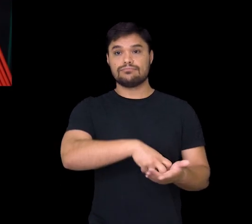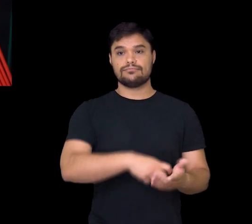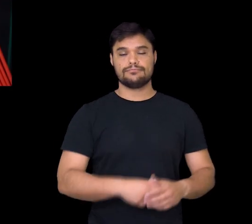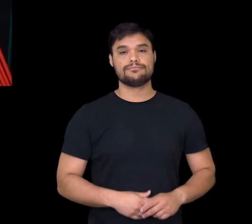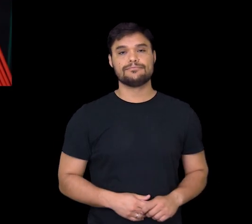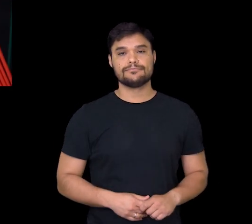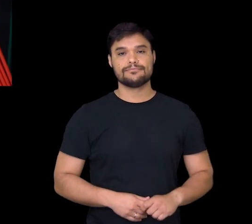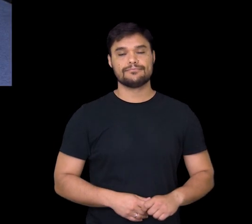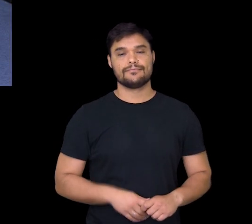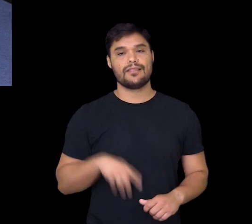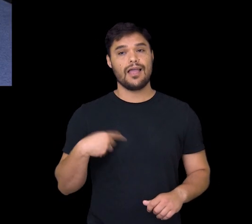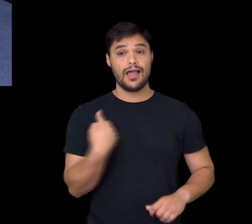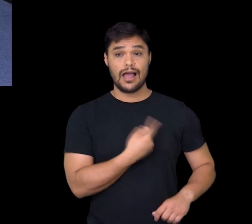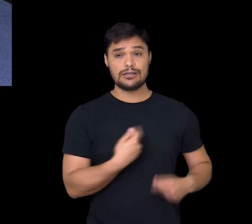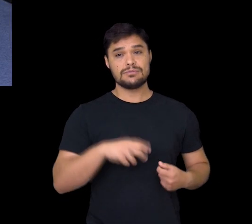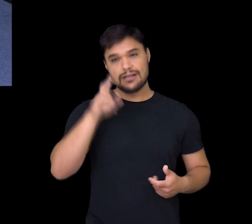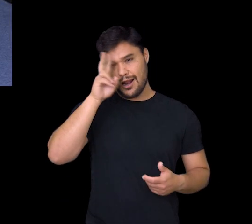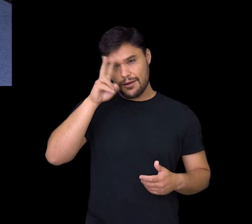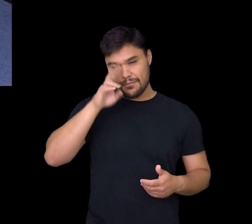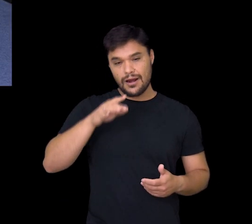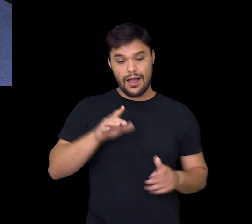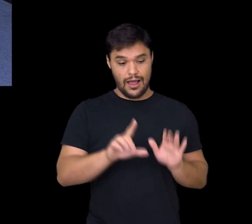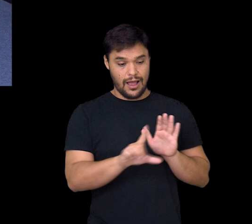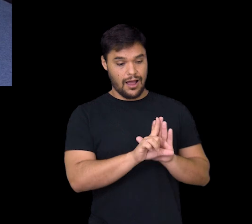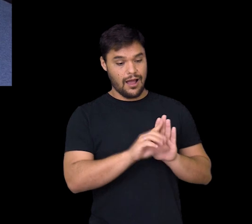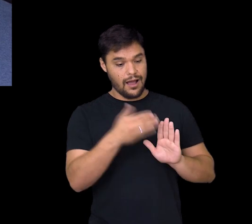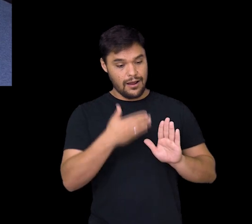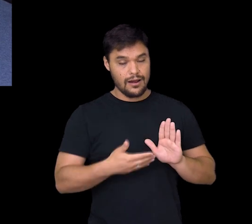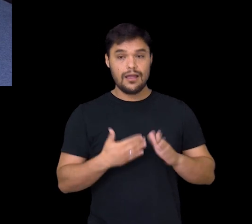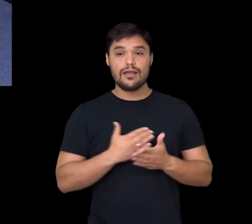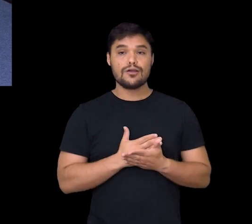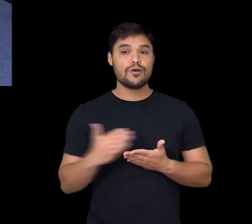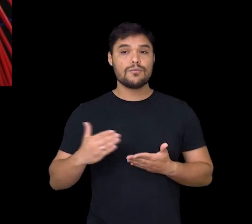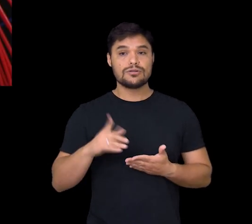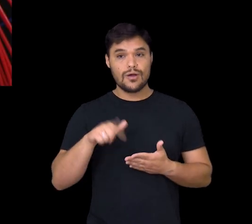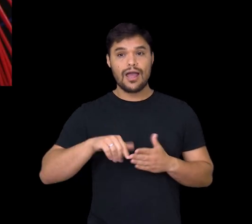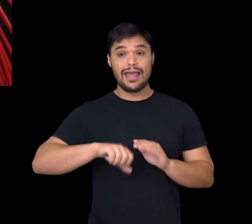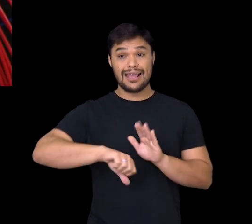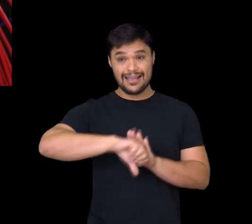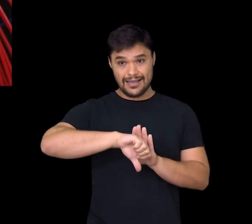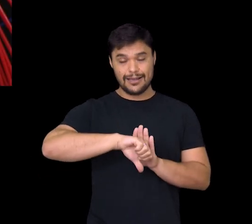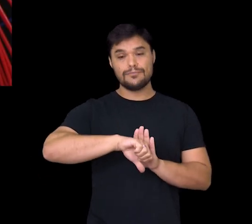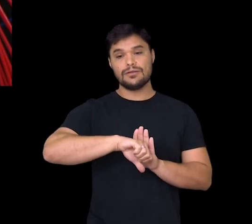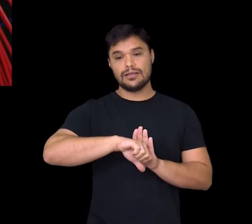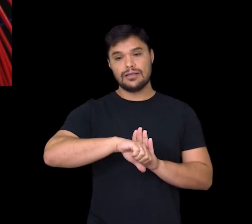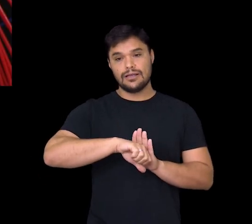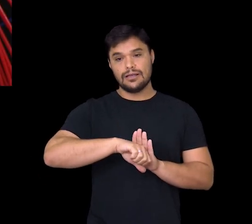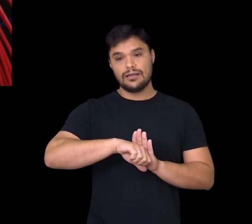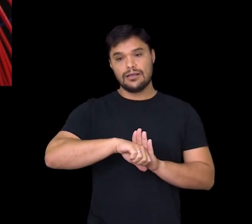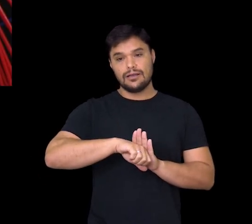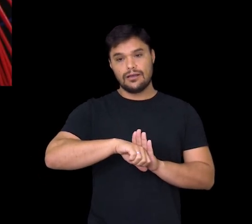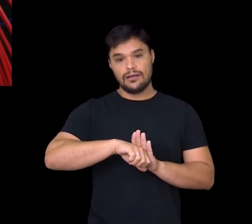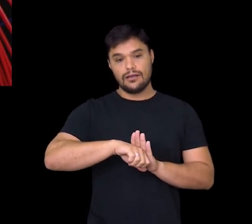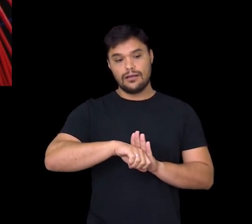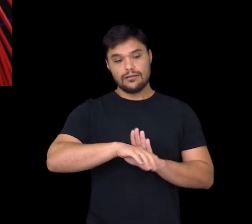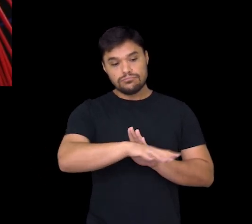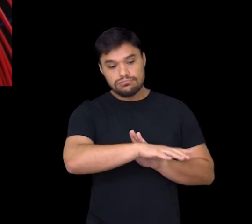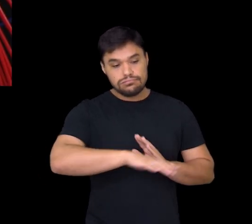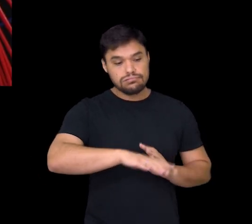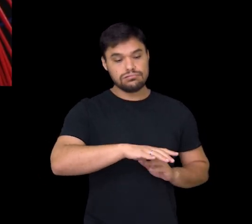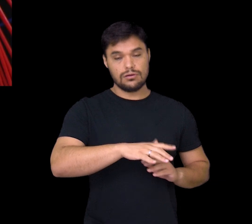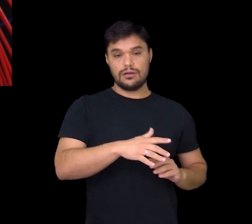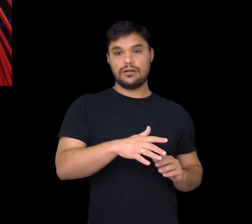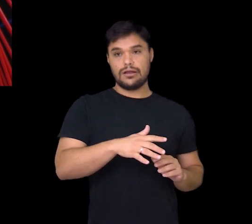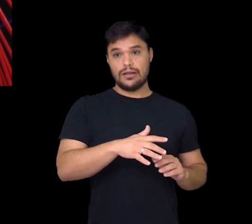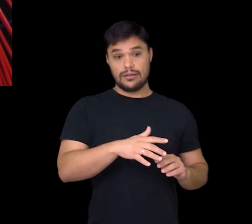ter essa punição? Bom, a gente tem que lembrar que a gente já começou com essa lei colocando como crime, né, de iniciativa